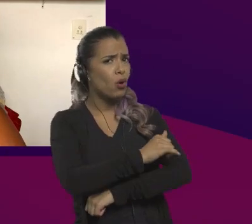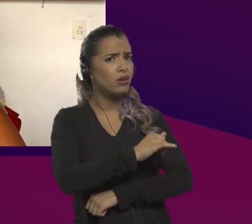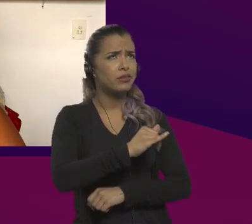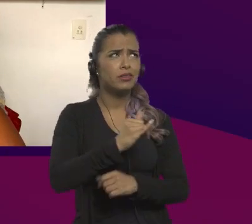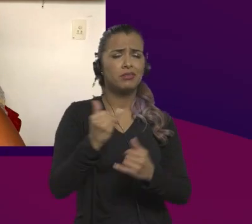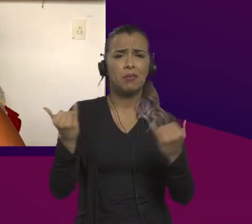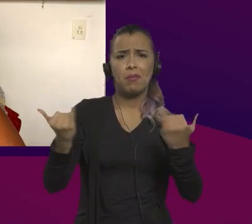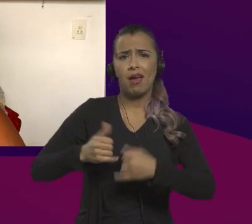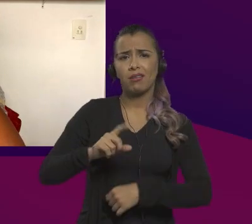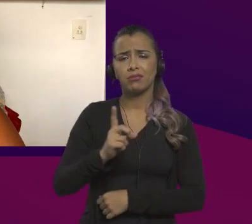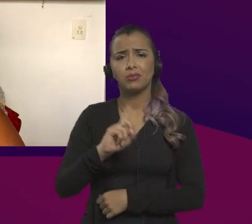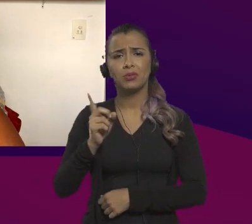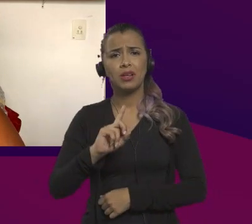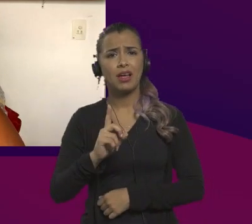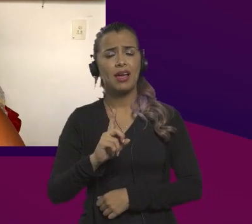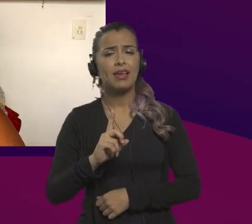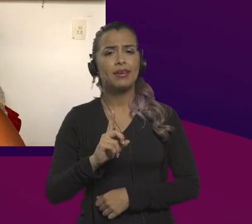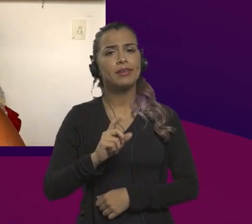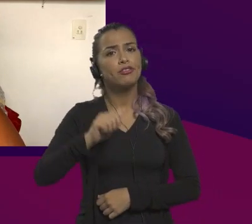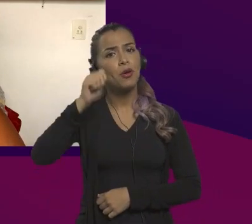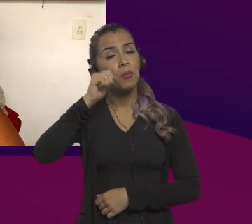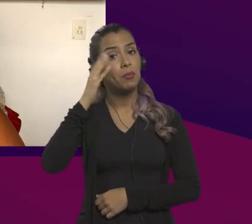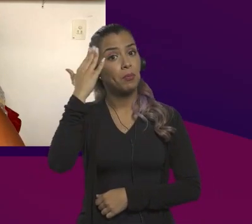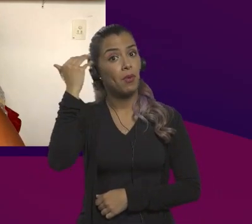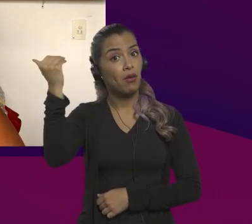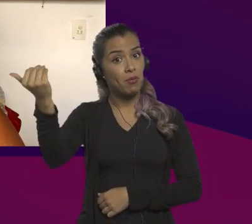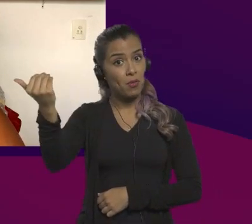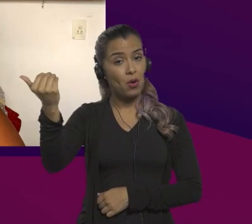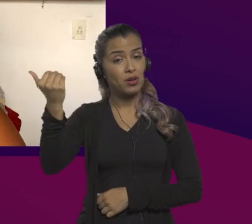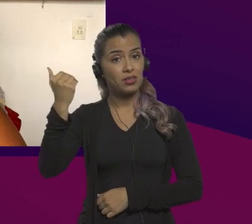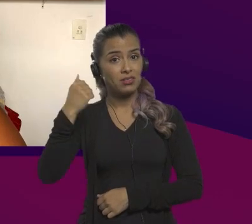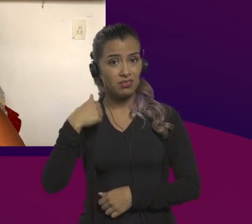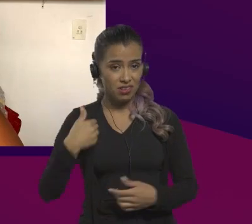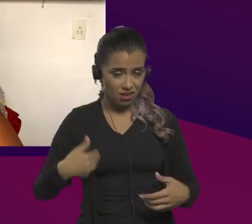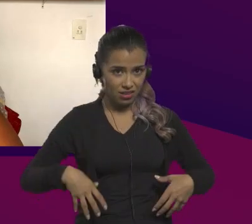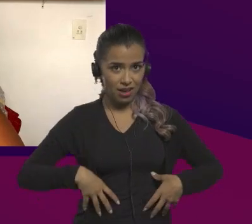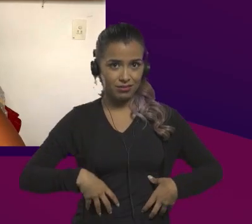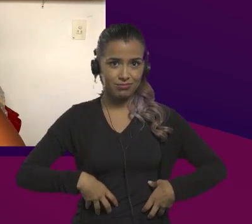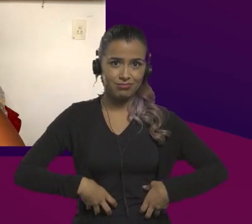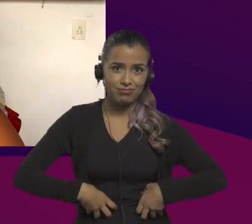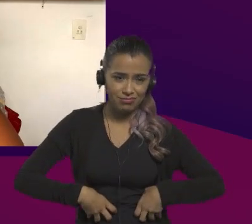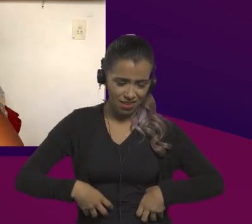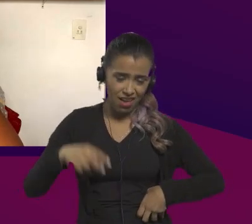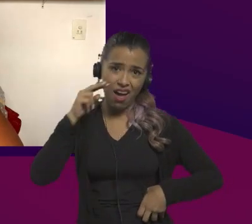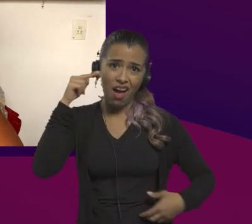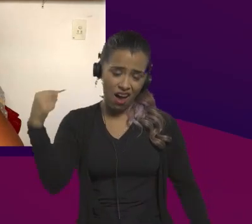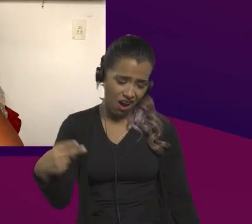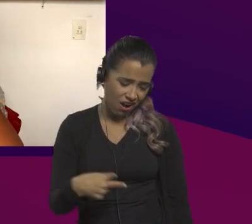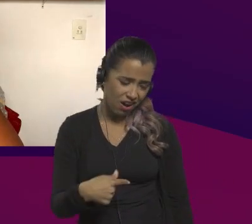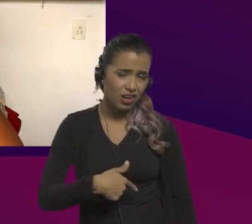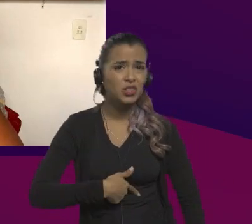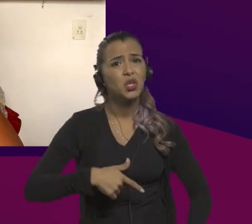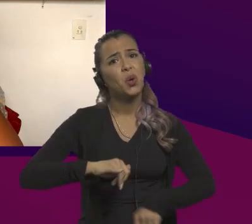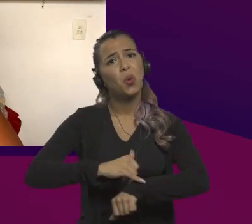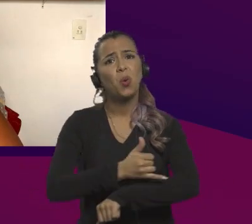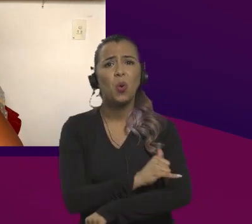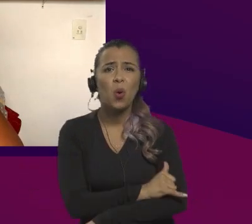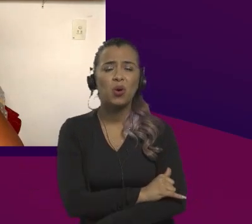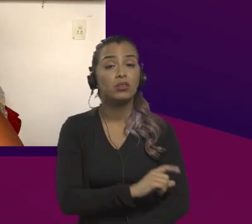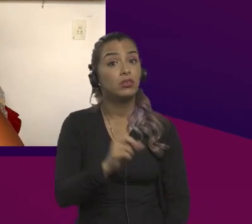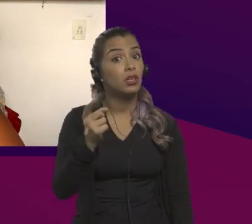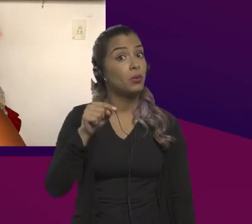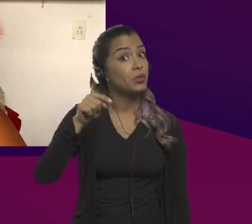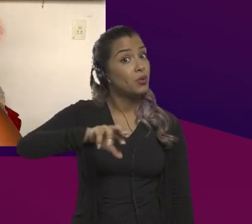né? De celebridades que vão e dobram ali o corpo para... Ai, Sim. nossa, tô com uma dobrinha aqui, tô sofrendo gordofobia. Sim. Não, gente, isso não